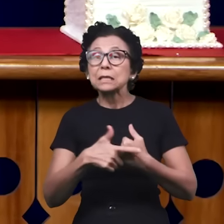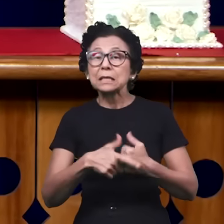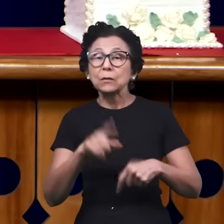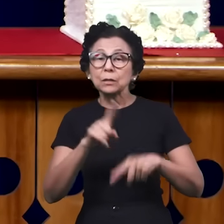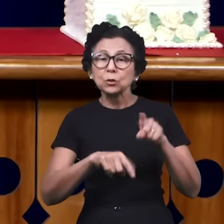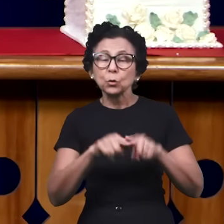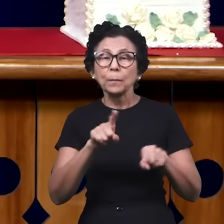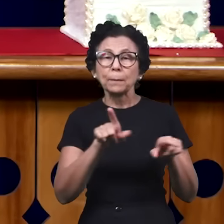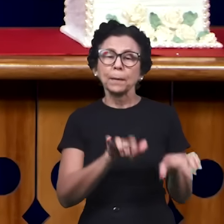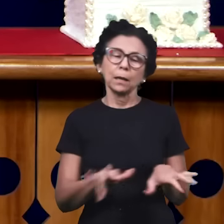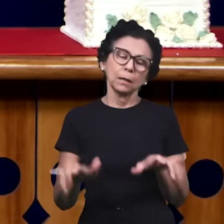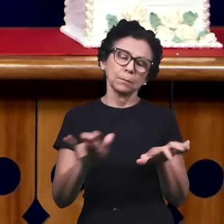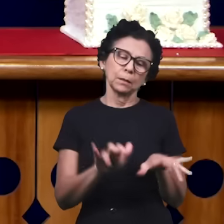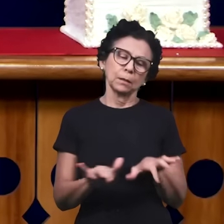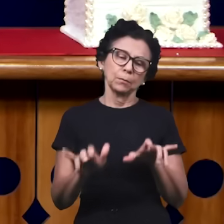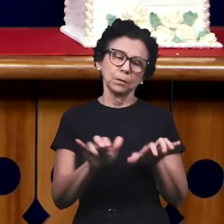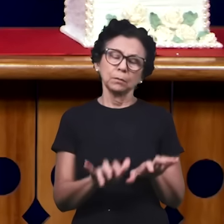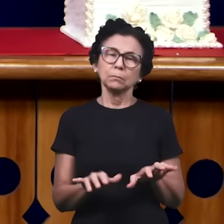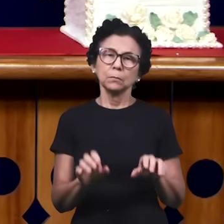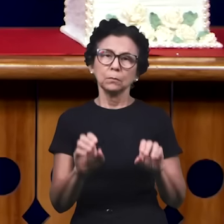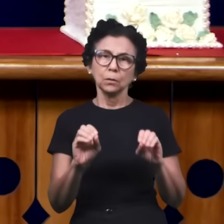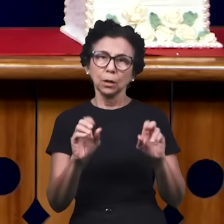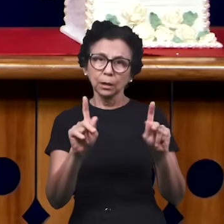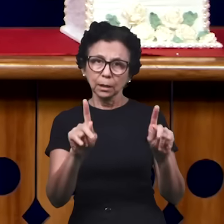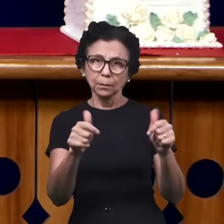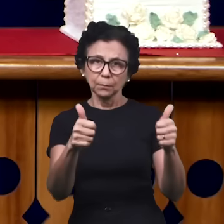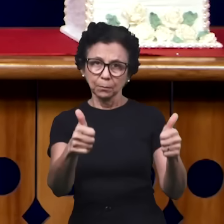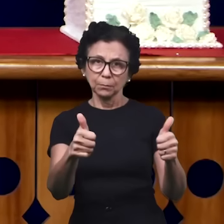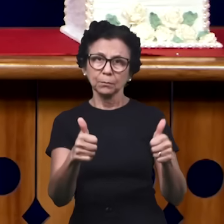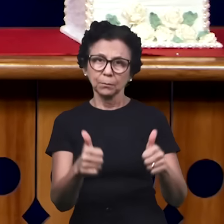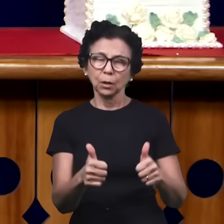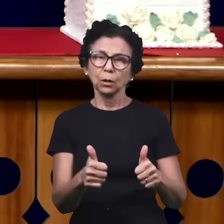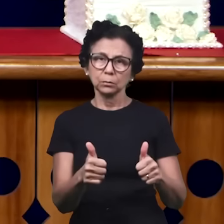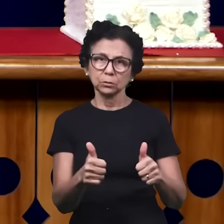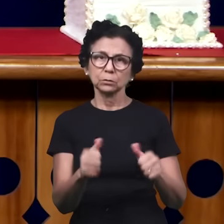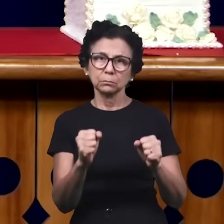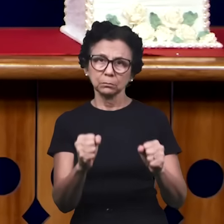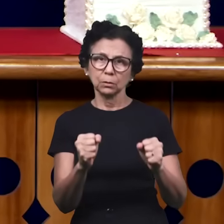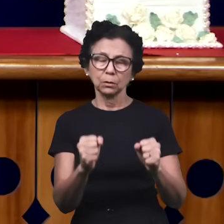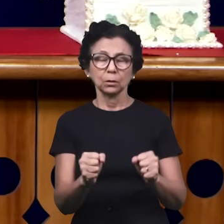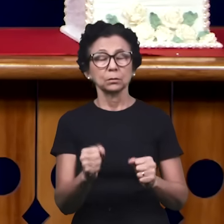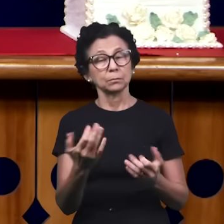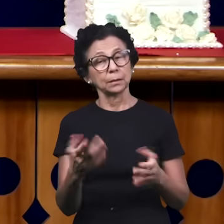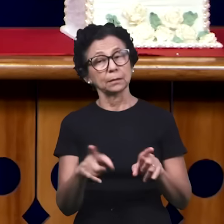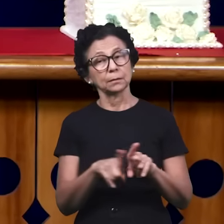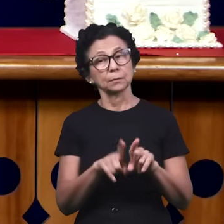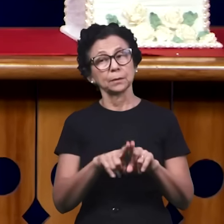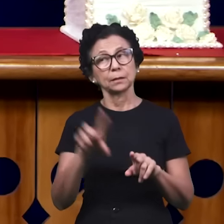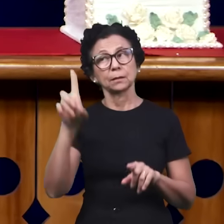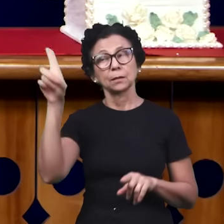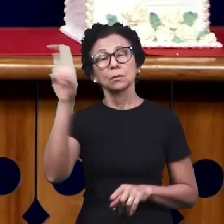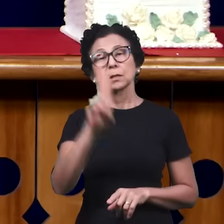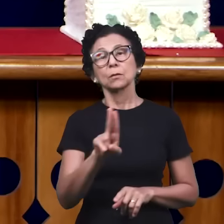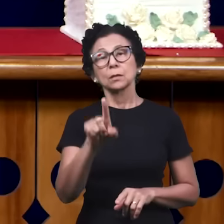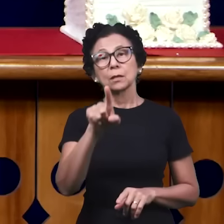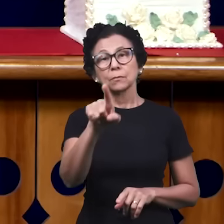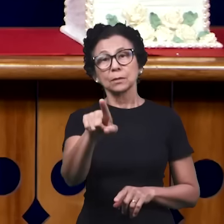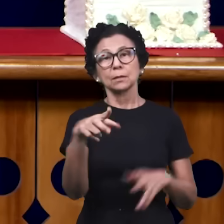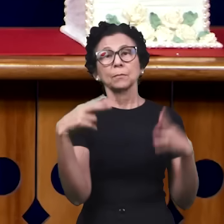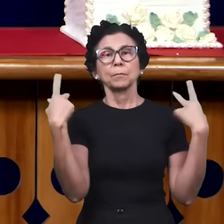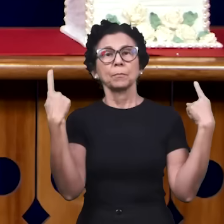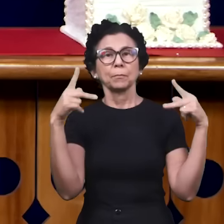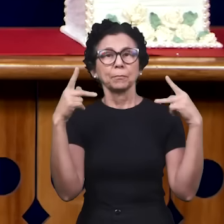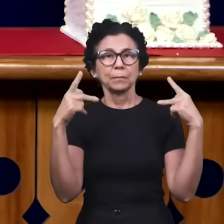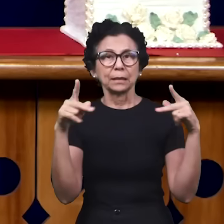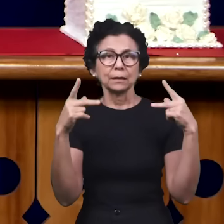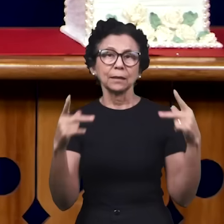tocar teclado. Não tem problema, toque teclado, mas o Senhor quer te usar às vezes na palavra e você vai ser disponível para o